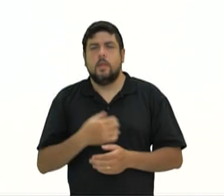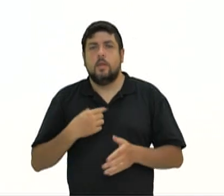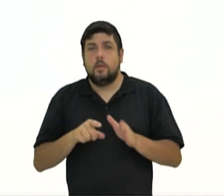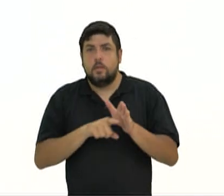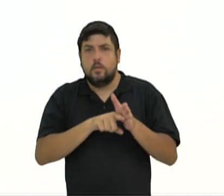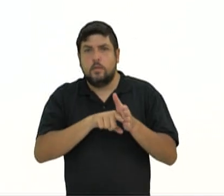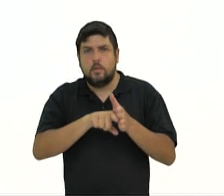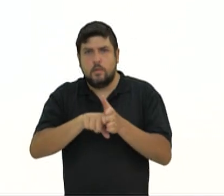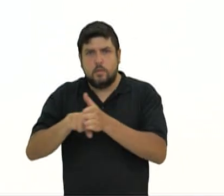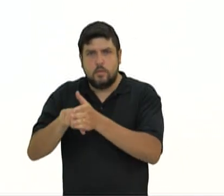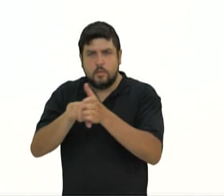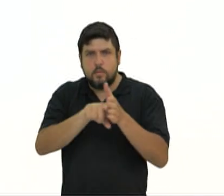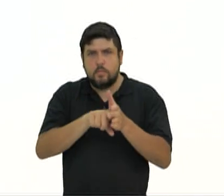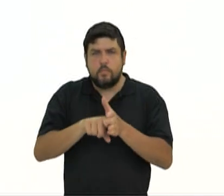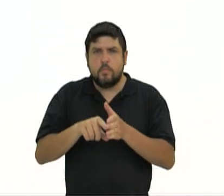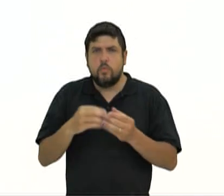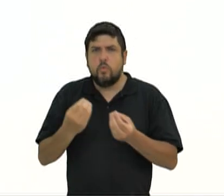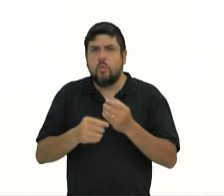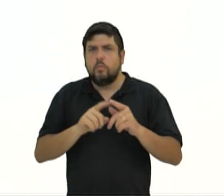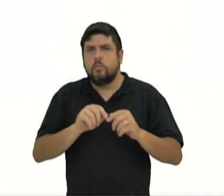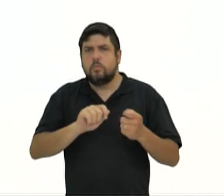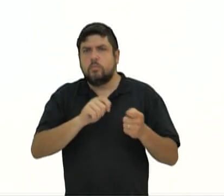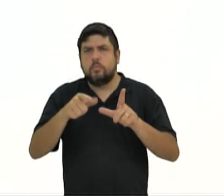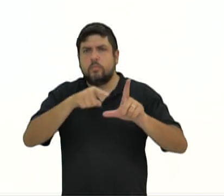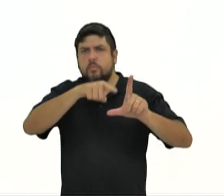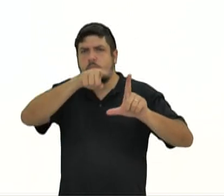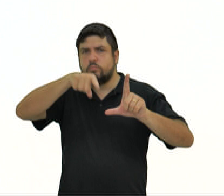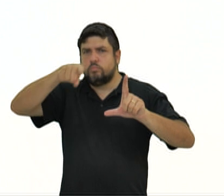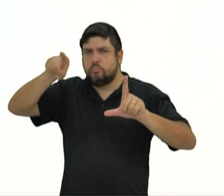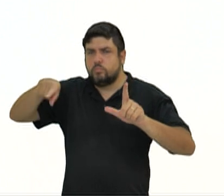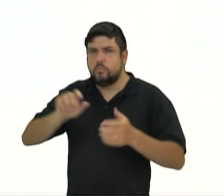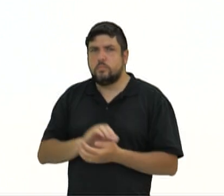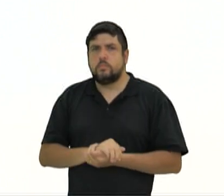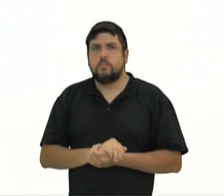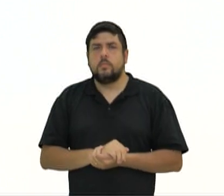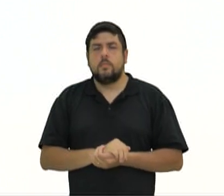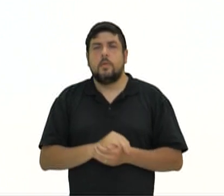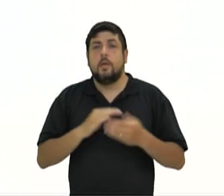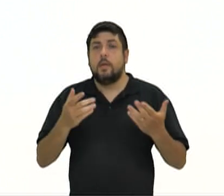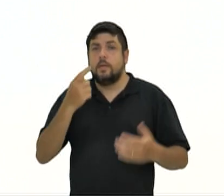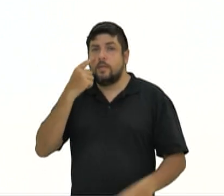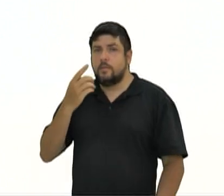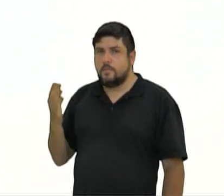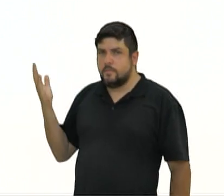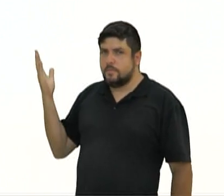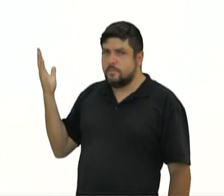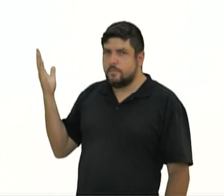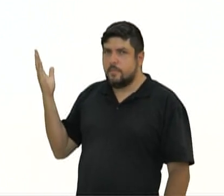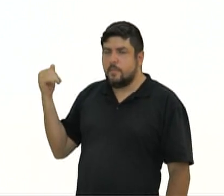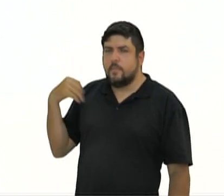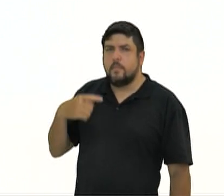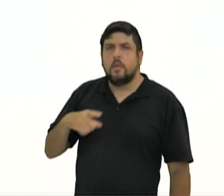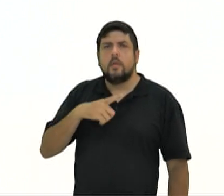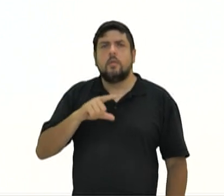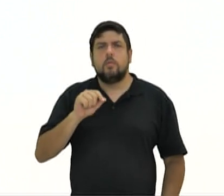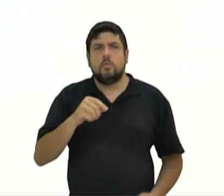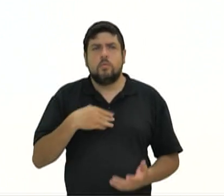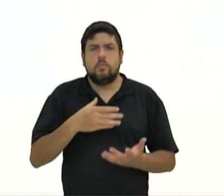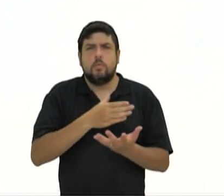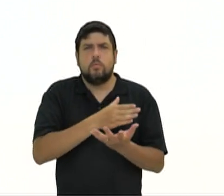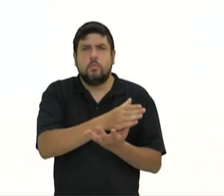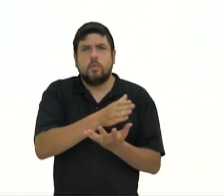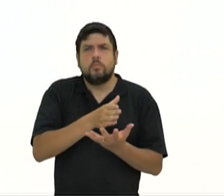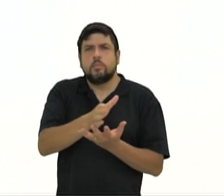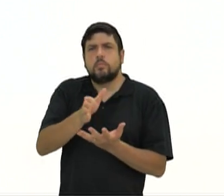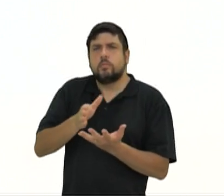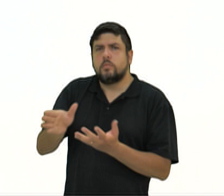pesquisa estão apresentados no gráfico abaixo. Então, nesse gráfico aqui, eu tenho áreas de conhecimento,